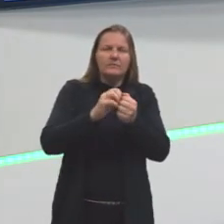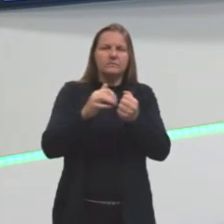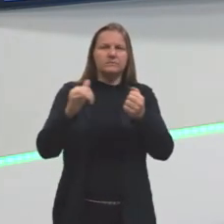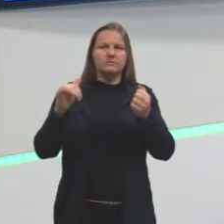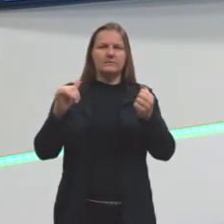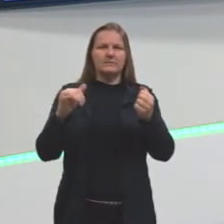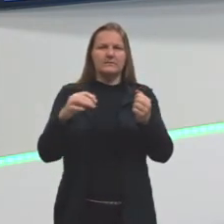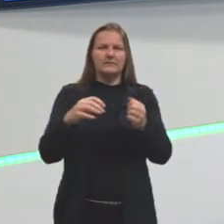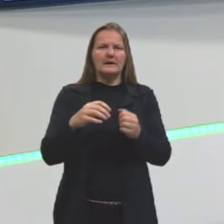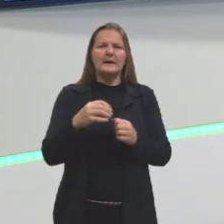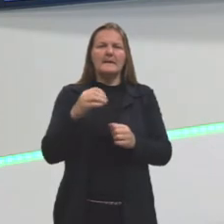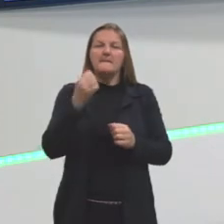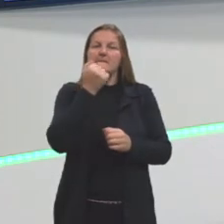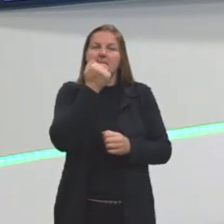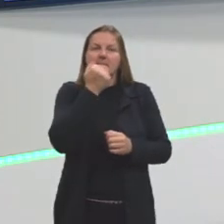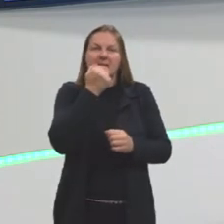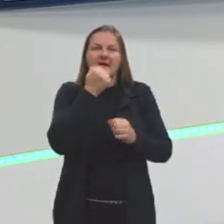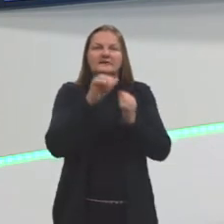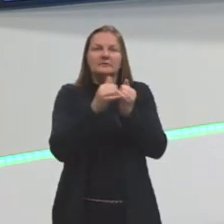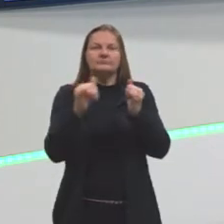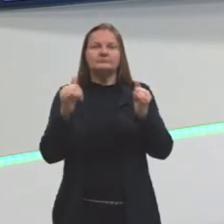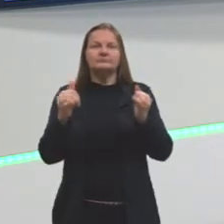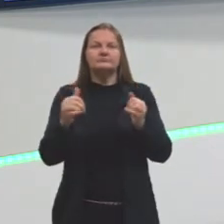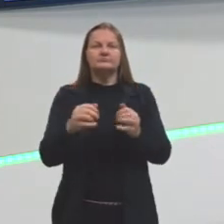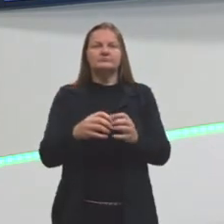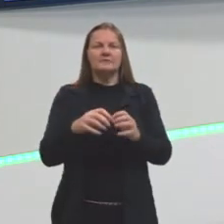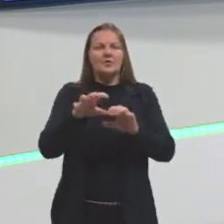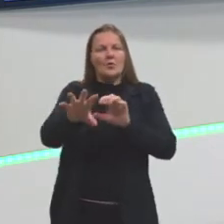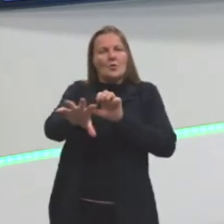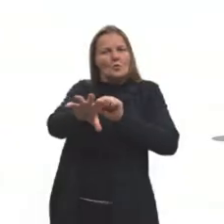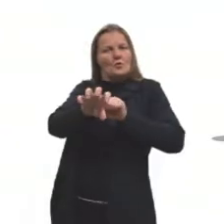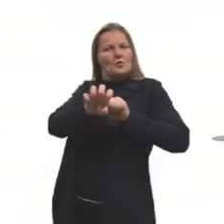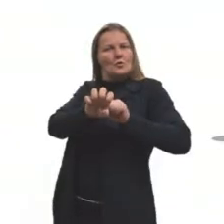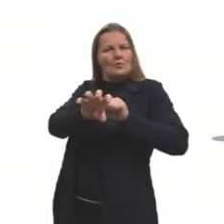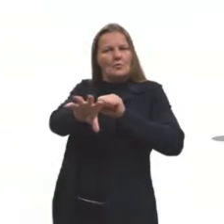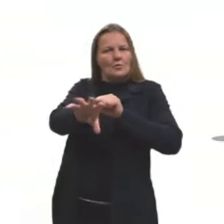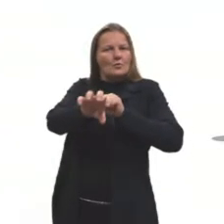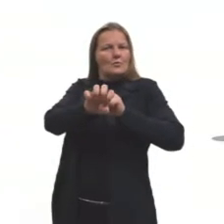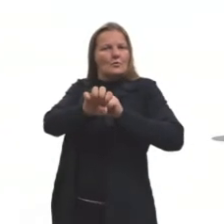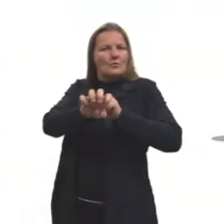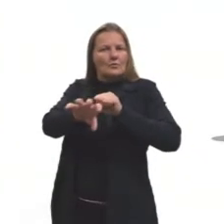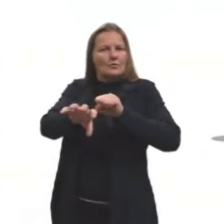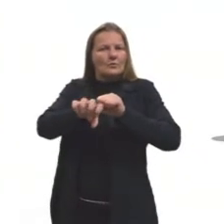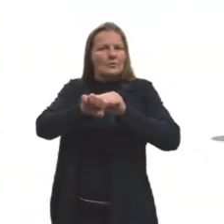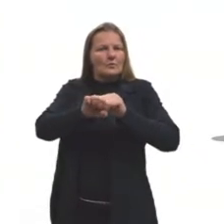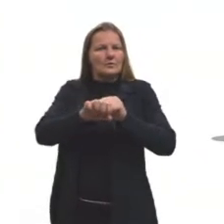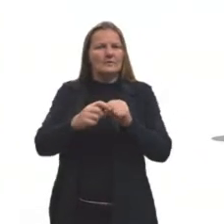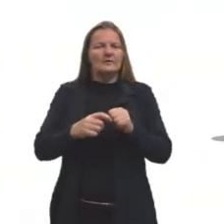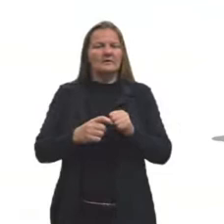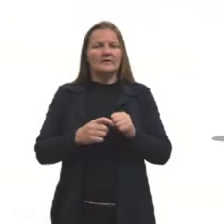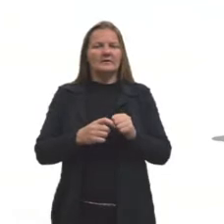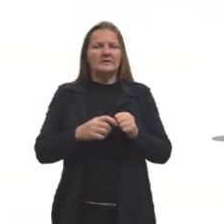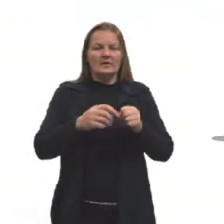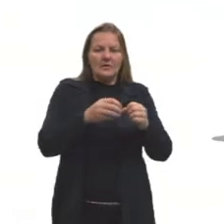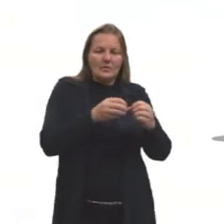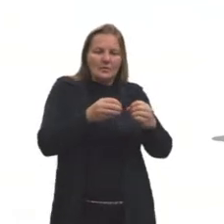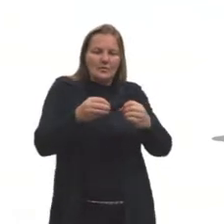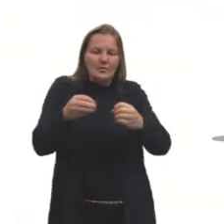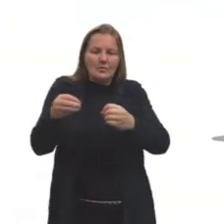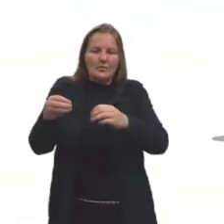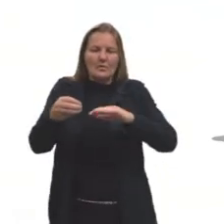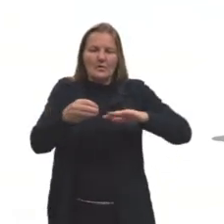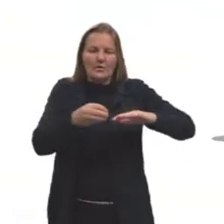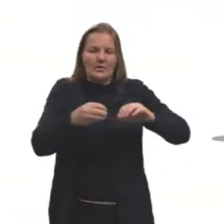elétrica para essa pedra né e usavam essa Atração que depois que ele tinha carga para mover objetos leves